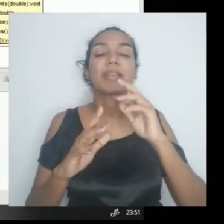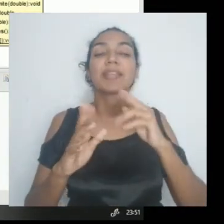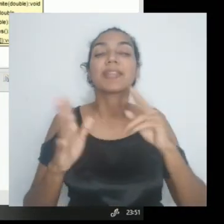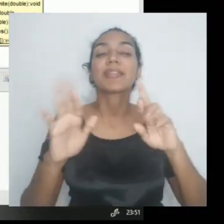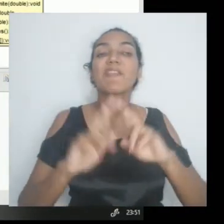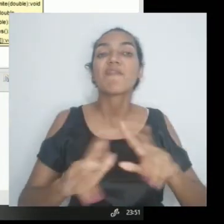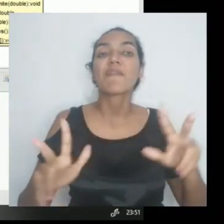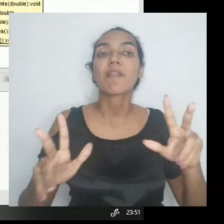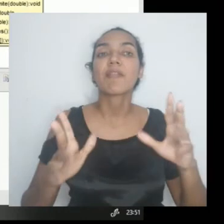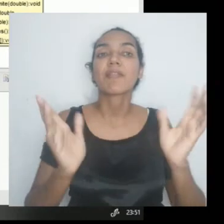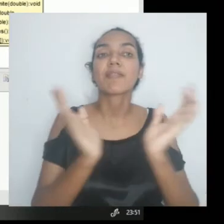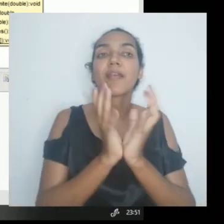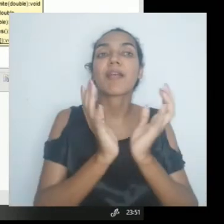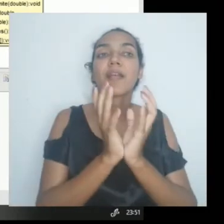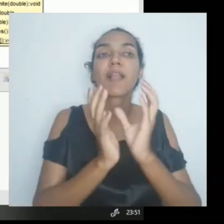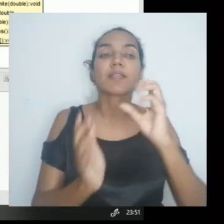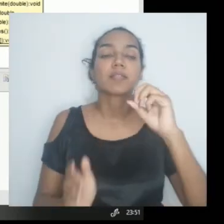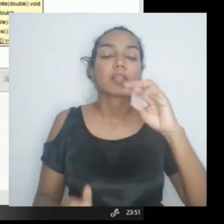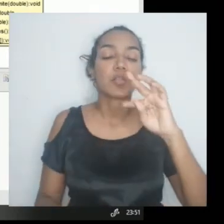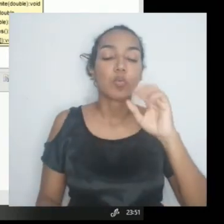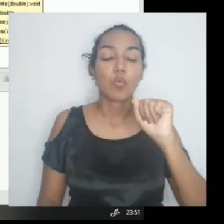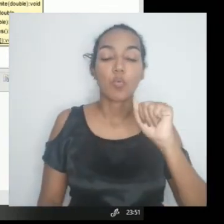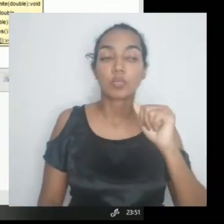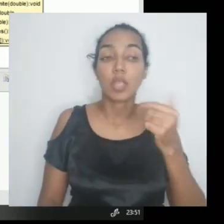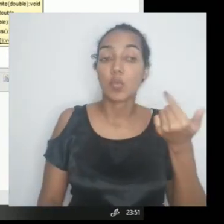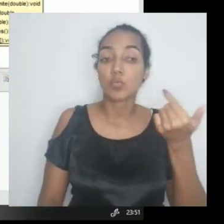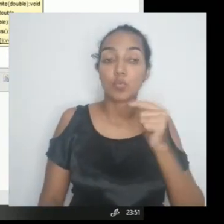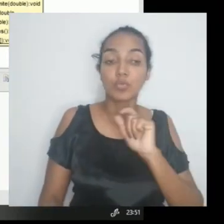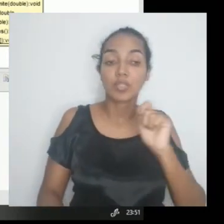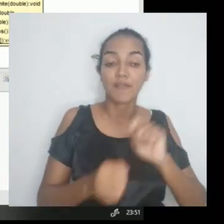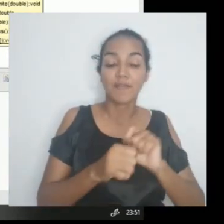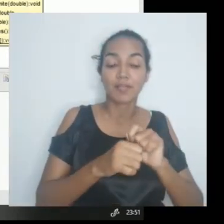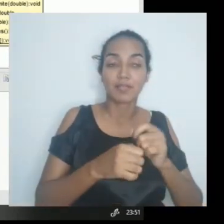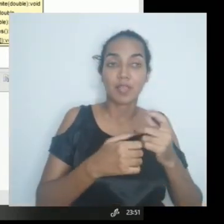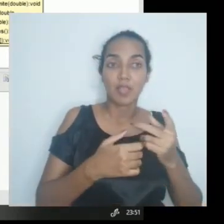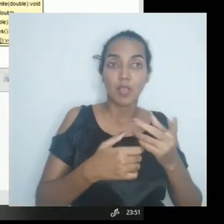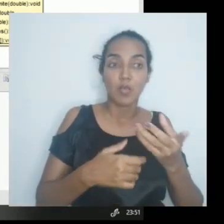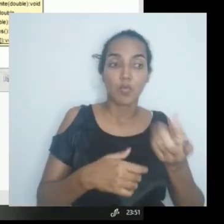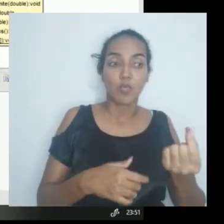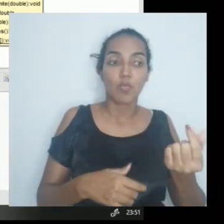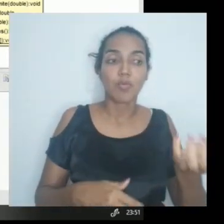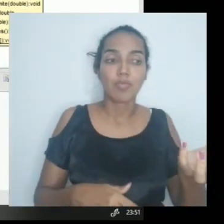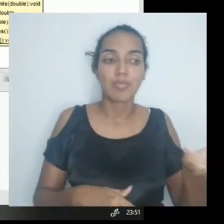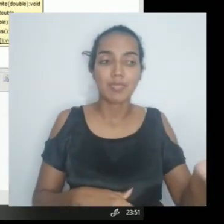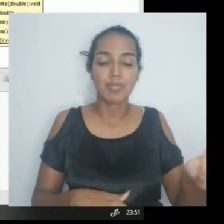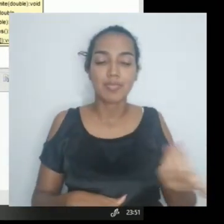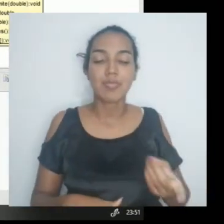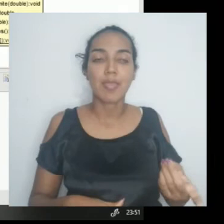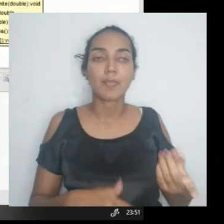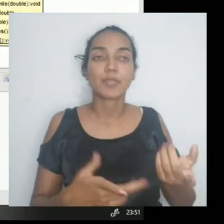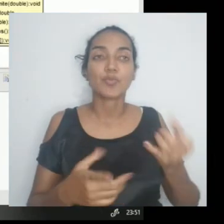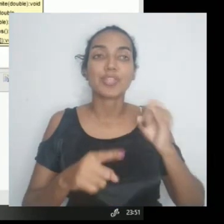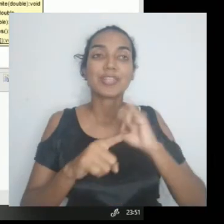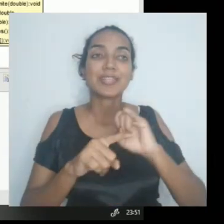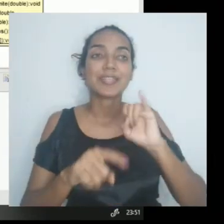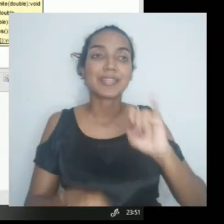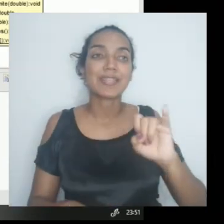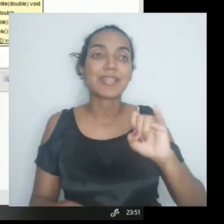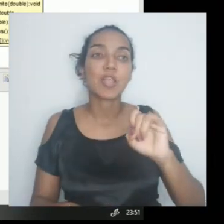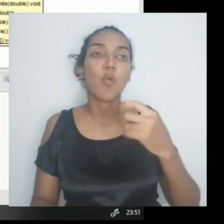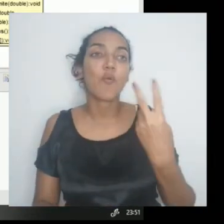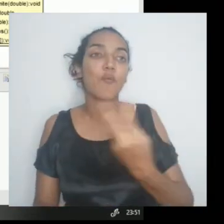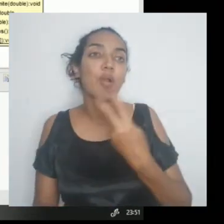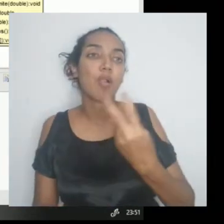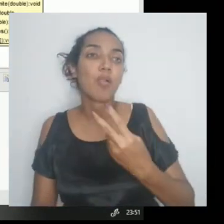que o valor. Eu não executo esse débito, porque eu não permito o valor do saldo sendo negativo,